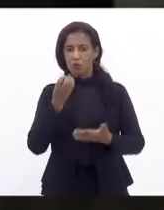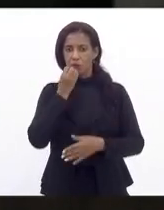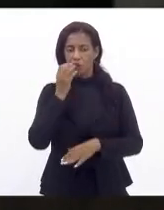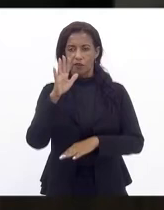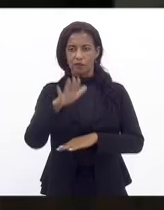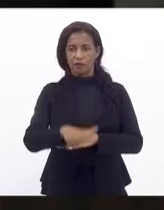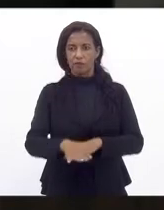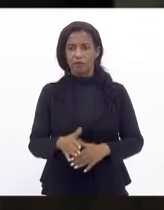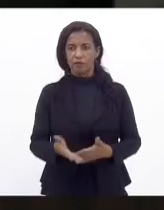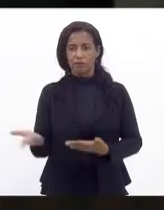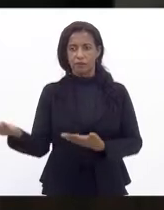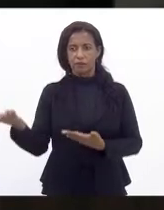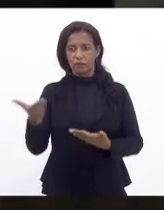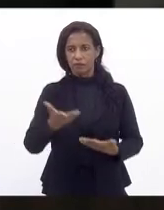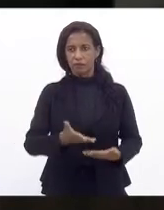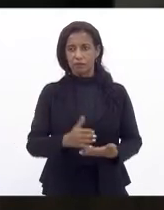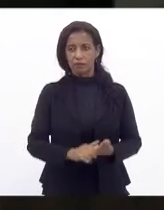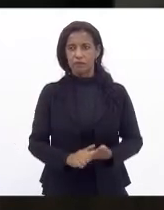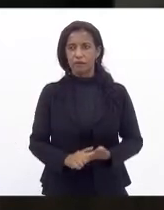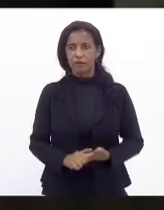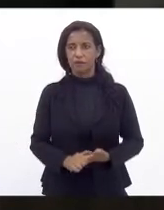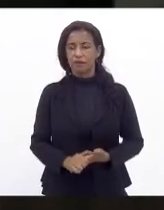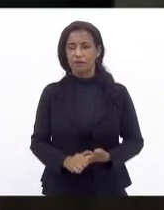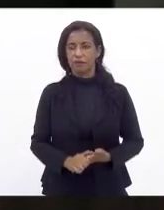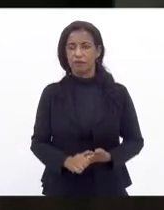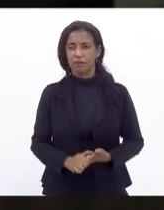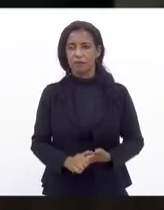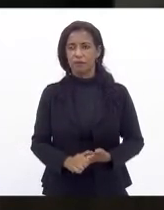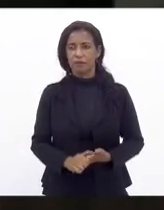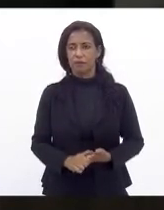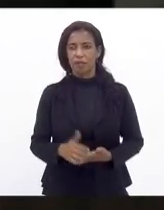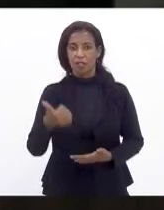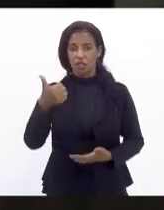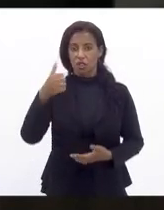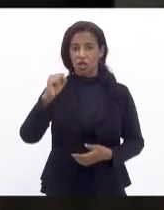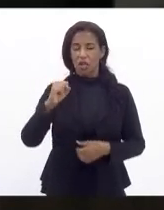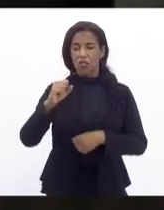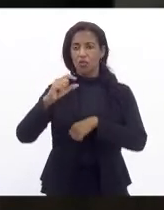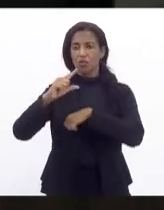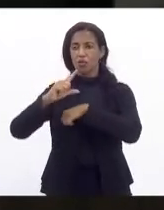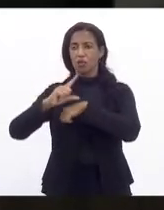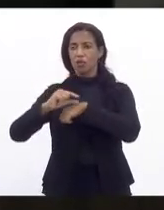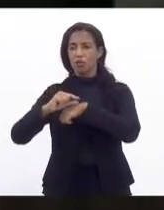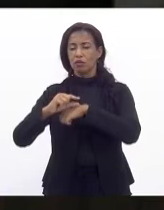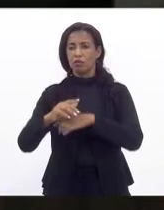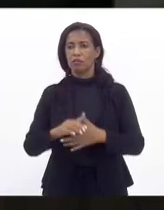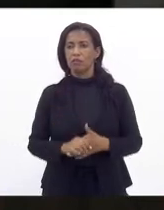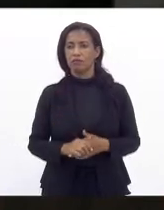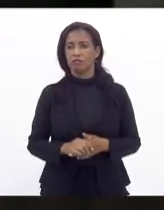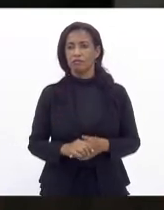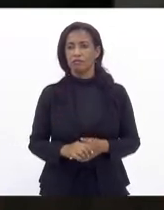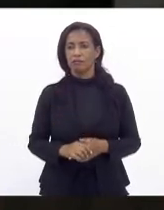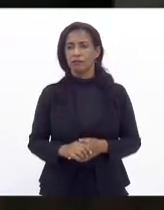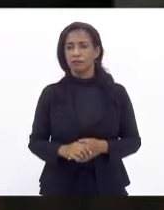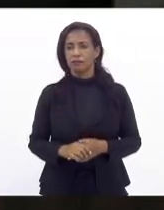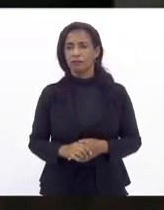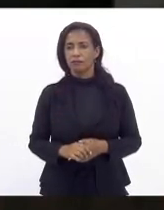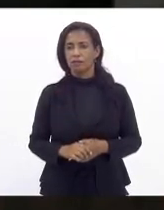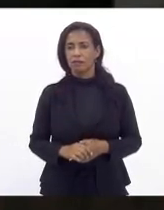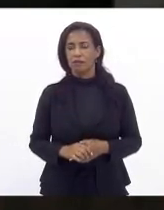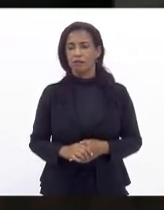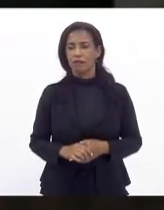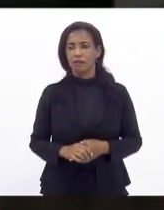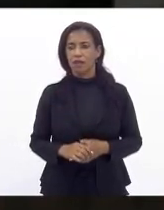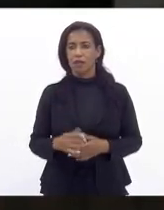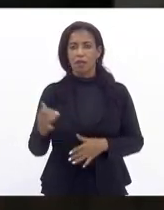tarde, convidando mais uma vez para estarmos daqui a pouco às 18 horas no Palácio Tiradentes, na exposição Dante